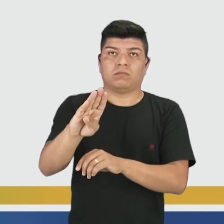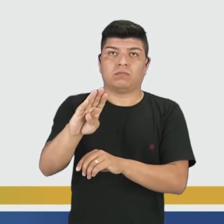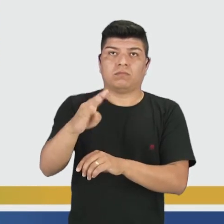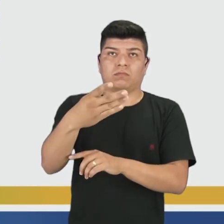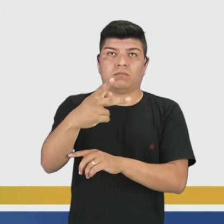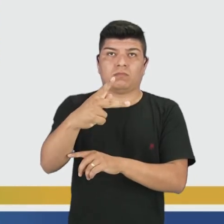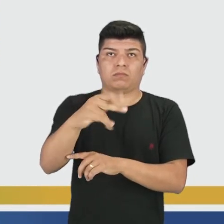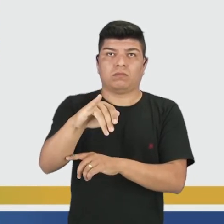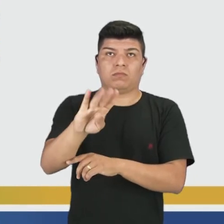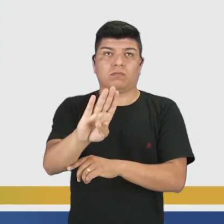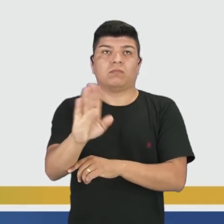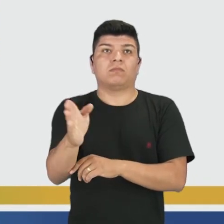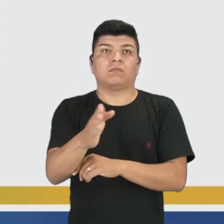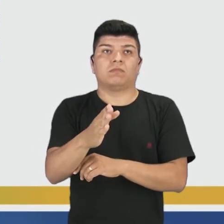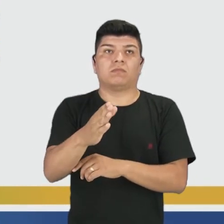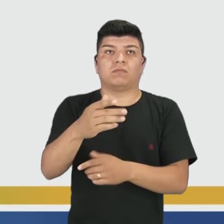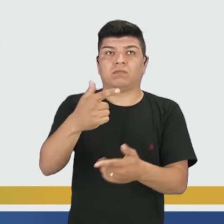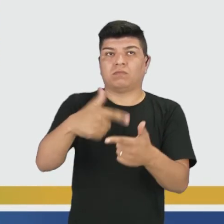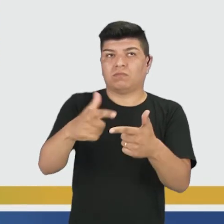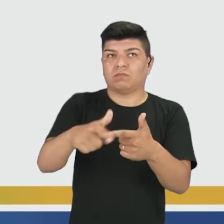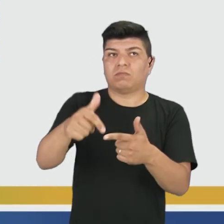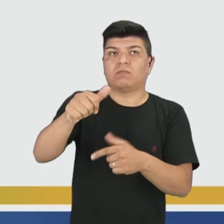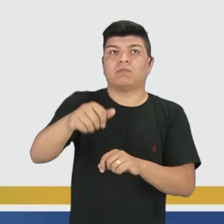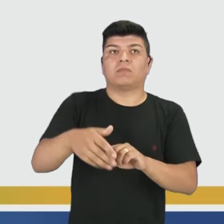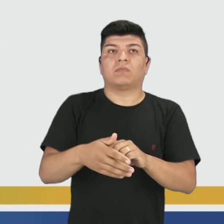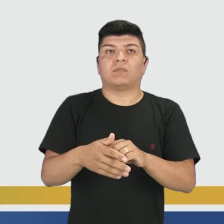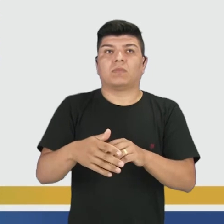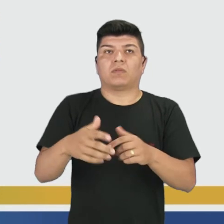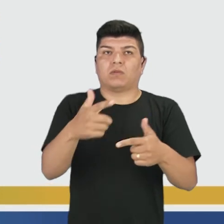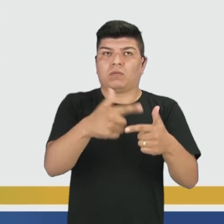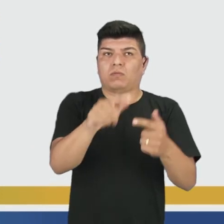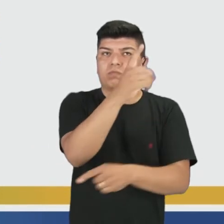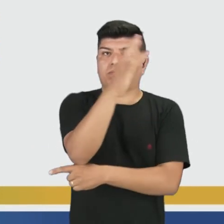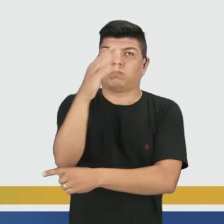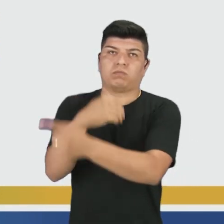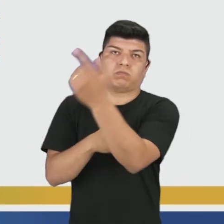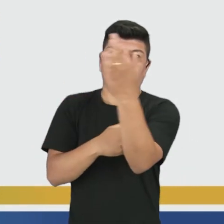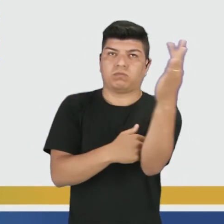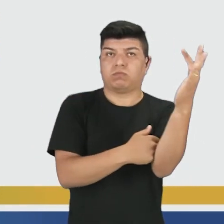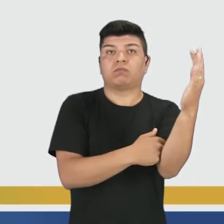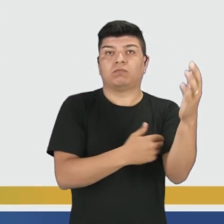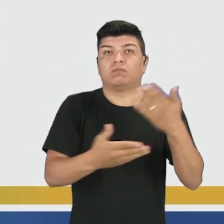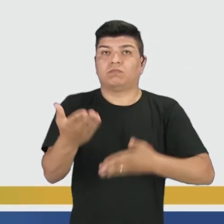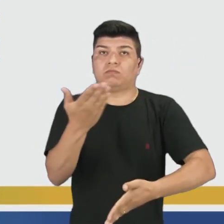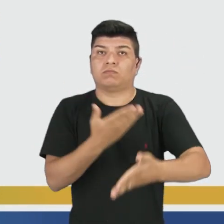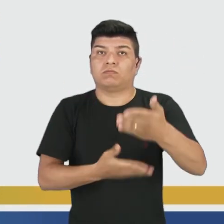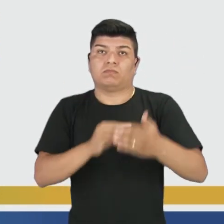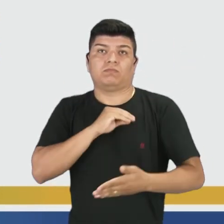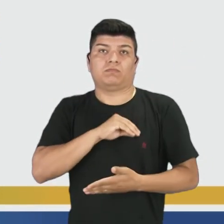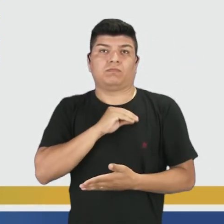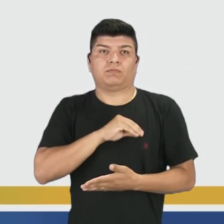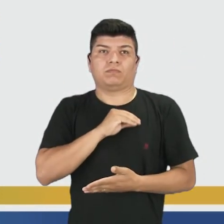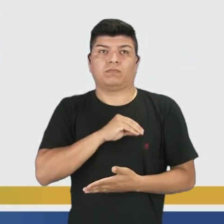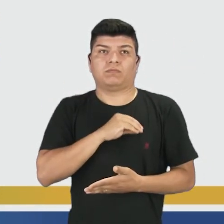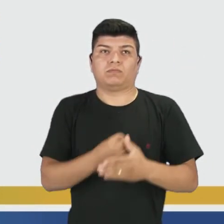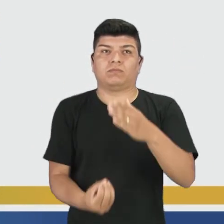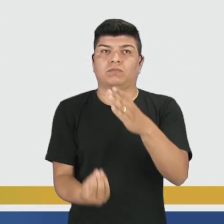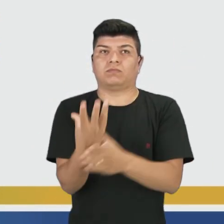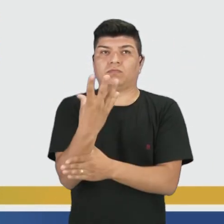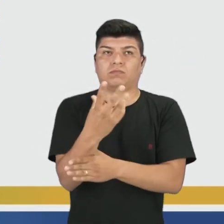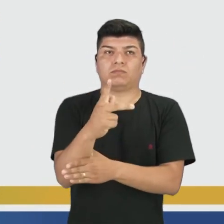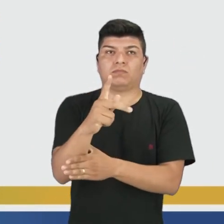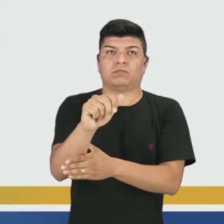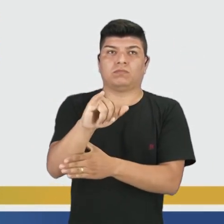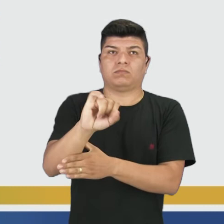crise migratória. Letra D, desastres naturais, programas de redistribuição de renda e criação